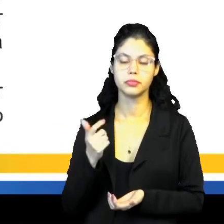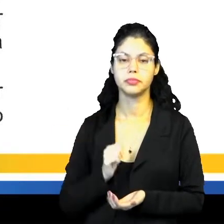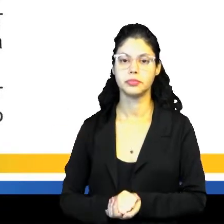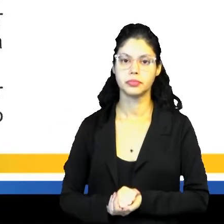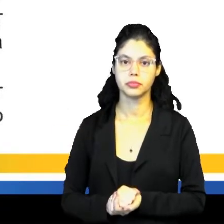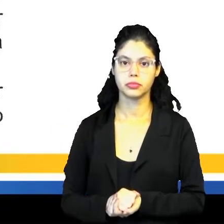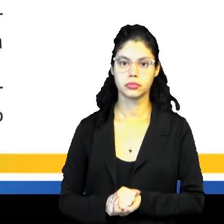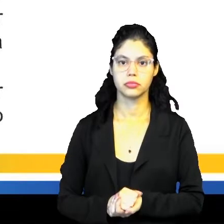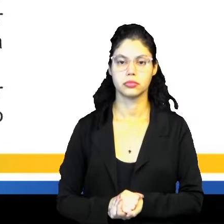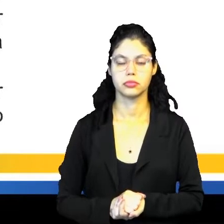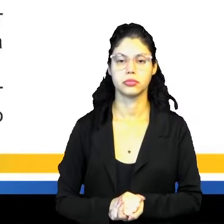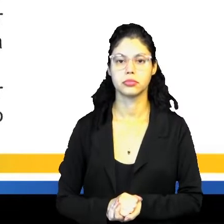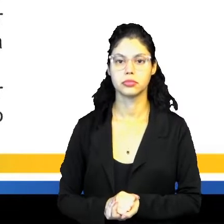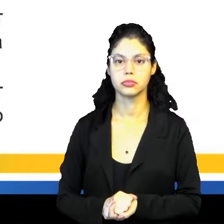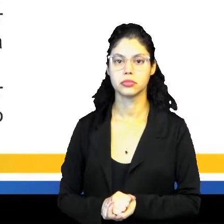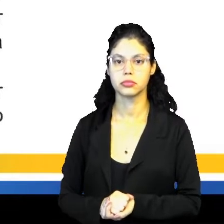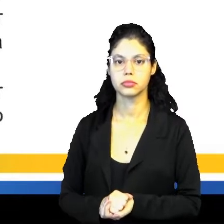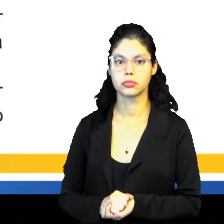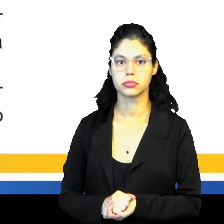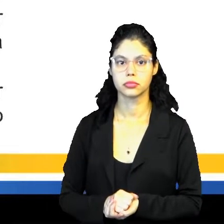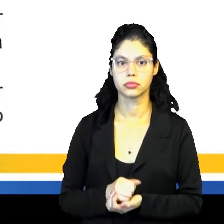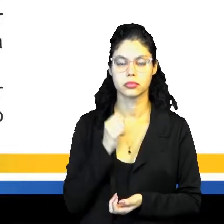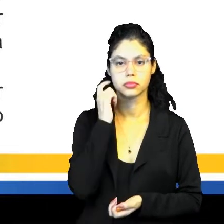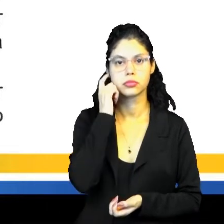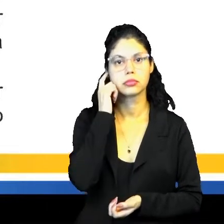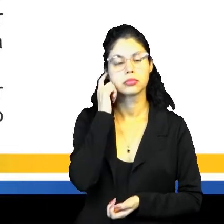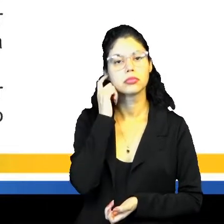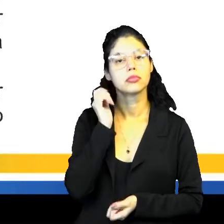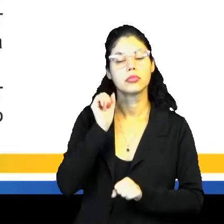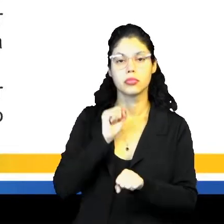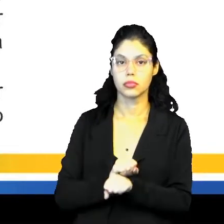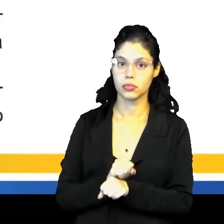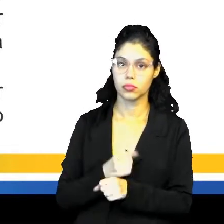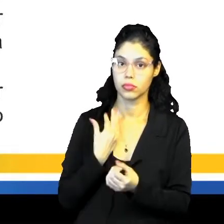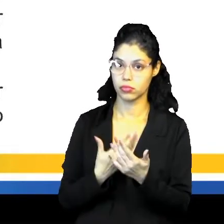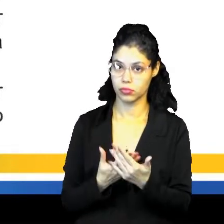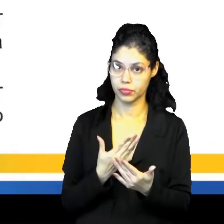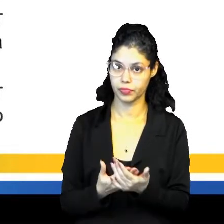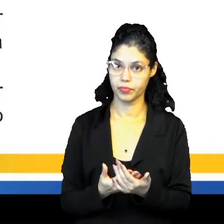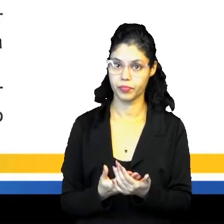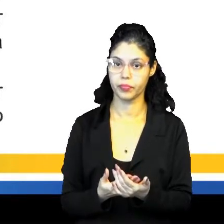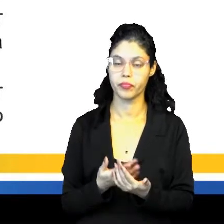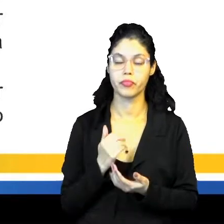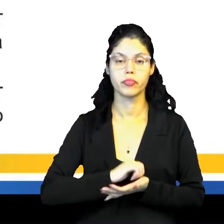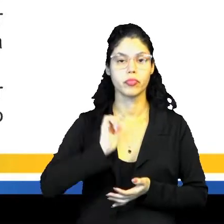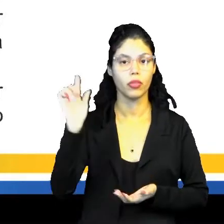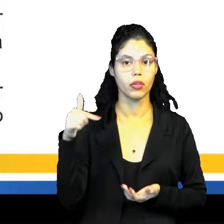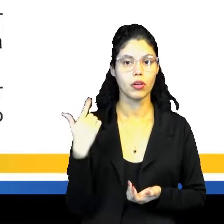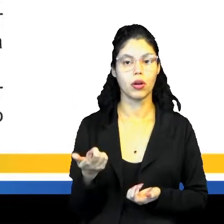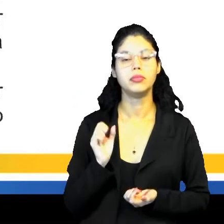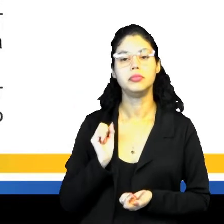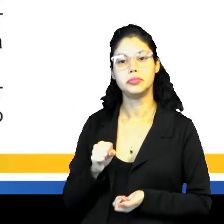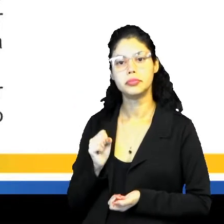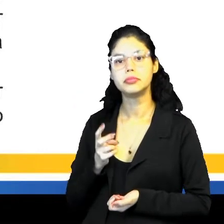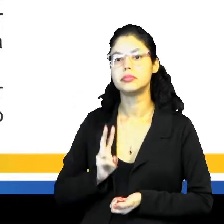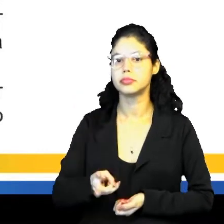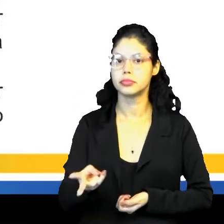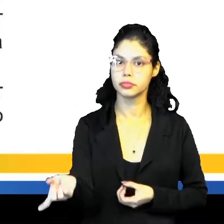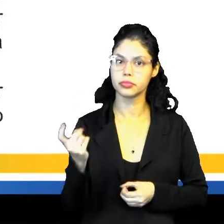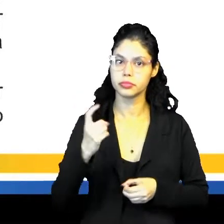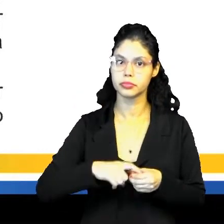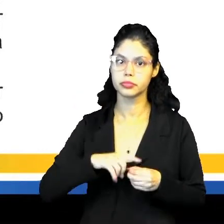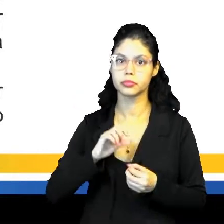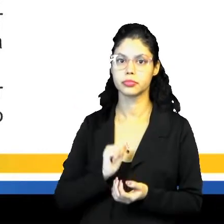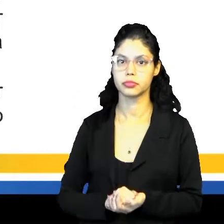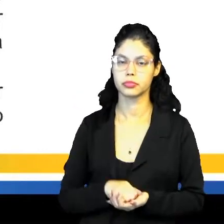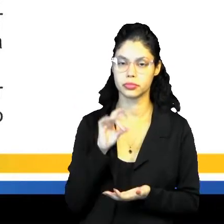se dedicar-se a sua verdadeira paixão, a música, ou seja, ela parou um pouco para estudar, né? E depois sim, voltou aí